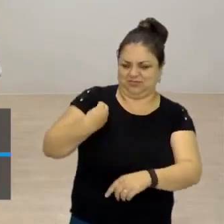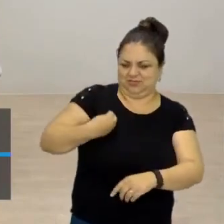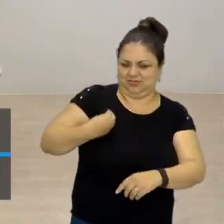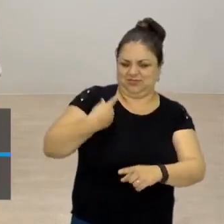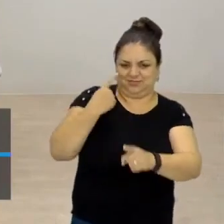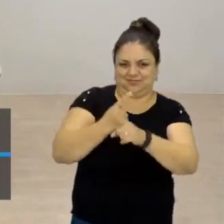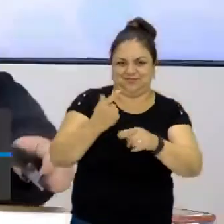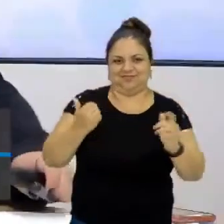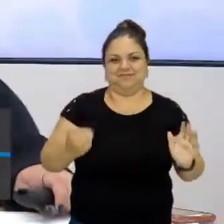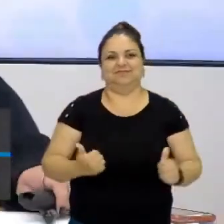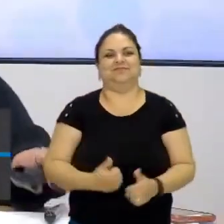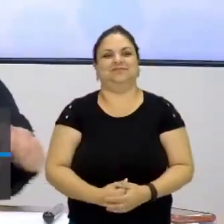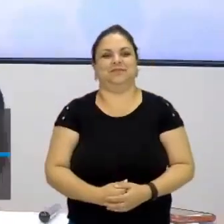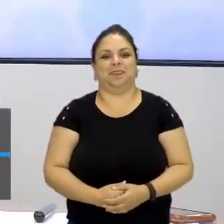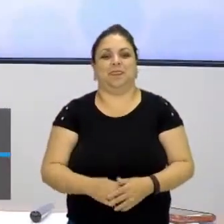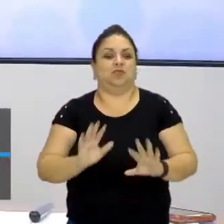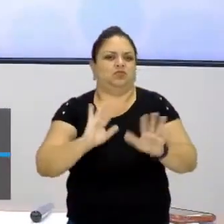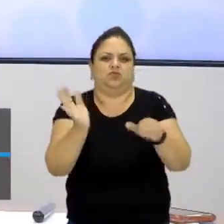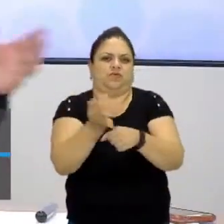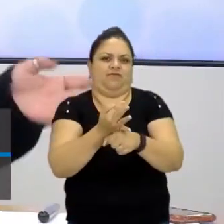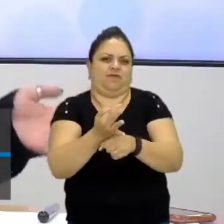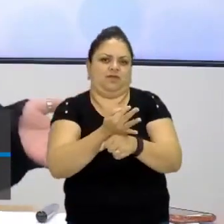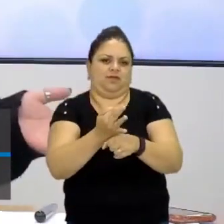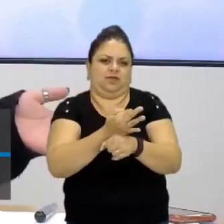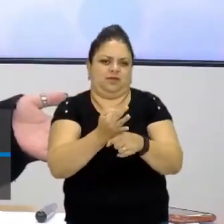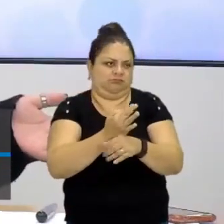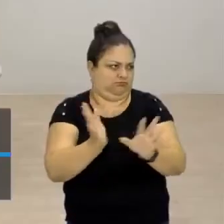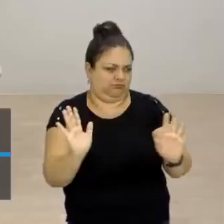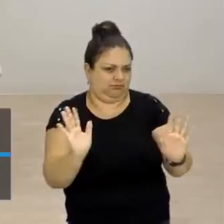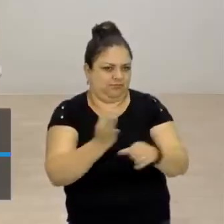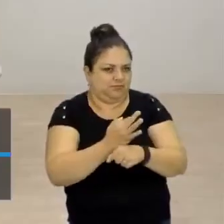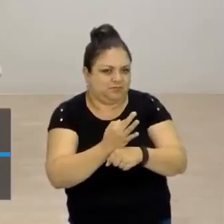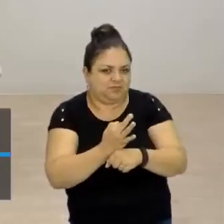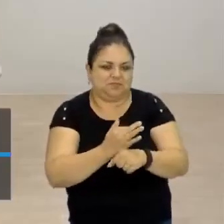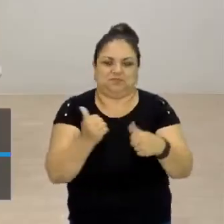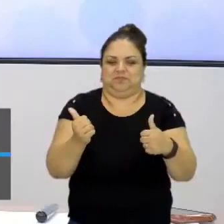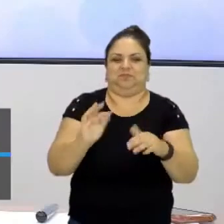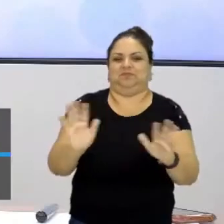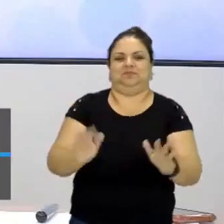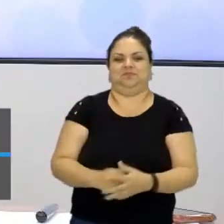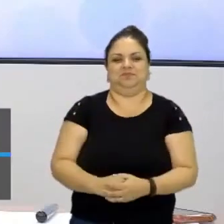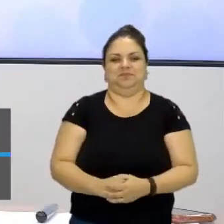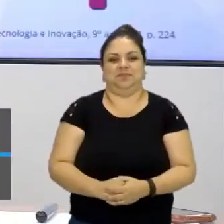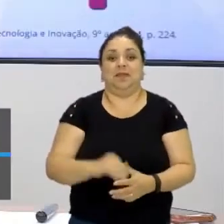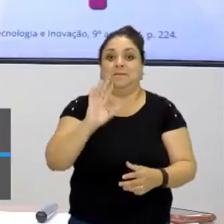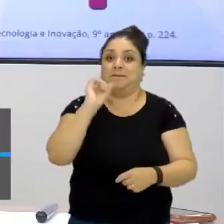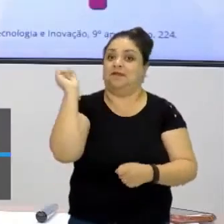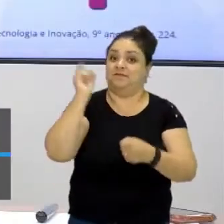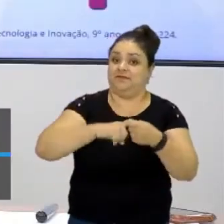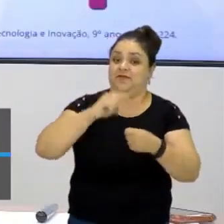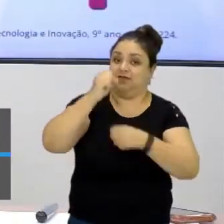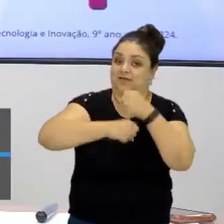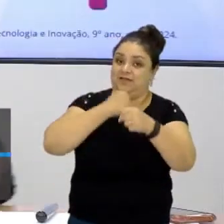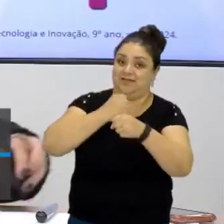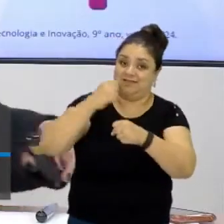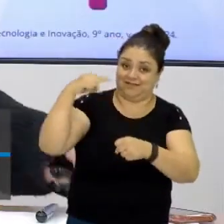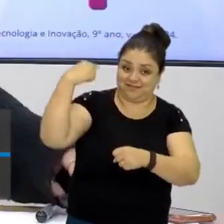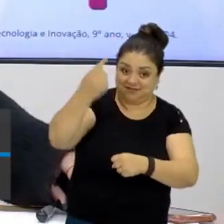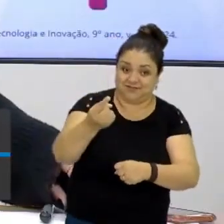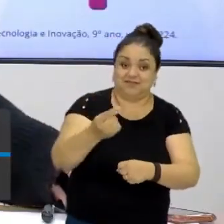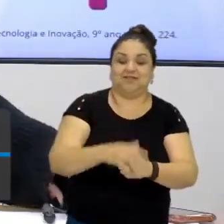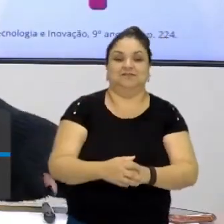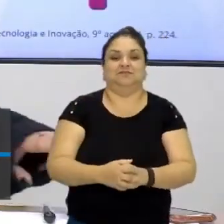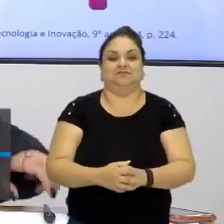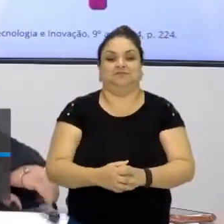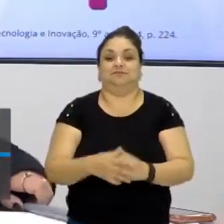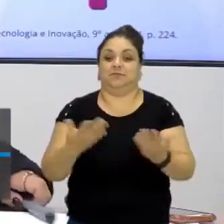aquela história, é só as férias. Férias. Ferinhas. Mas a gente volta ano que vem, né? E como a gente vai